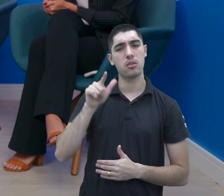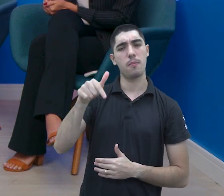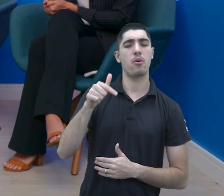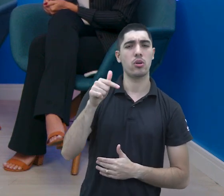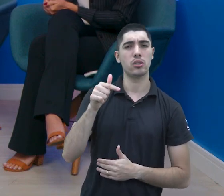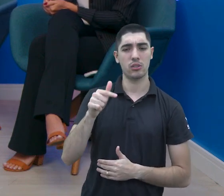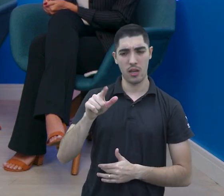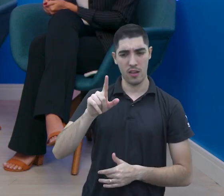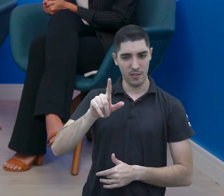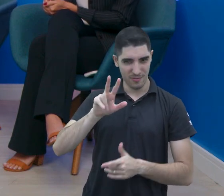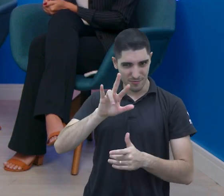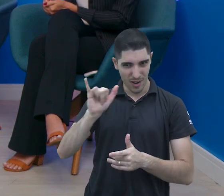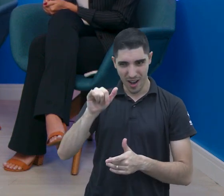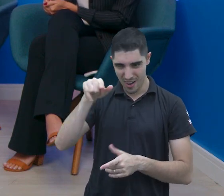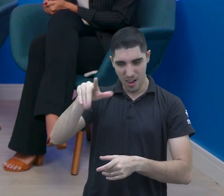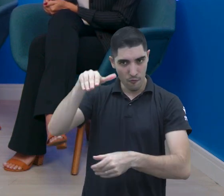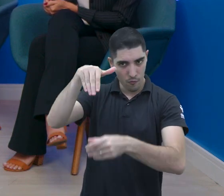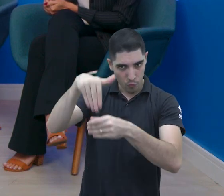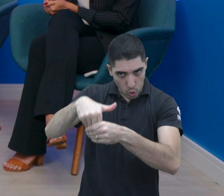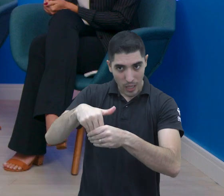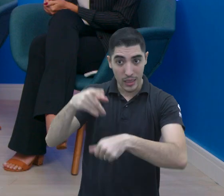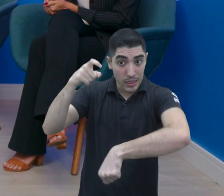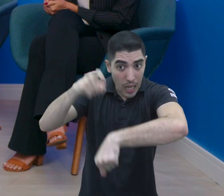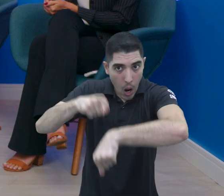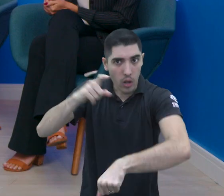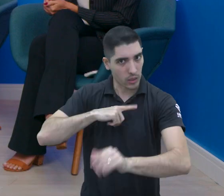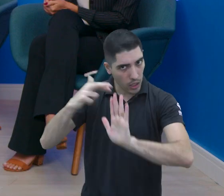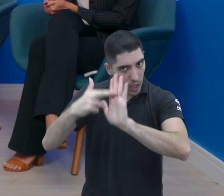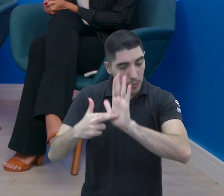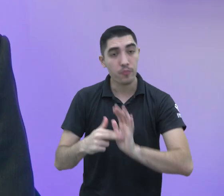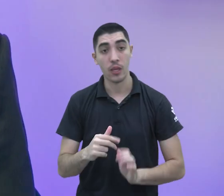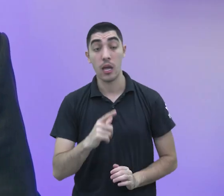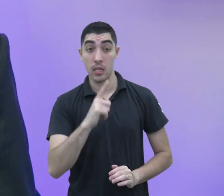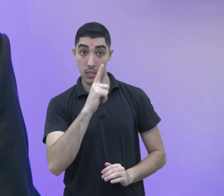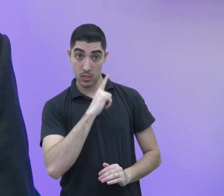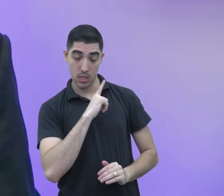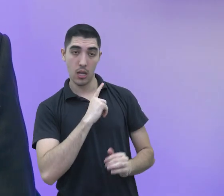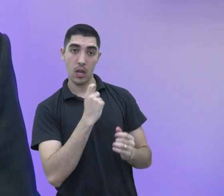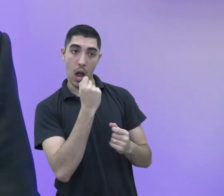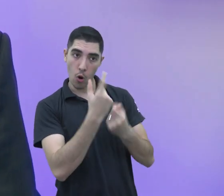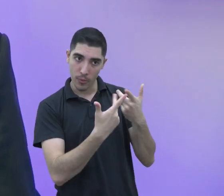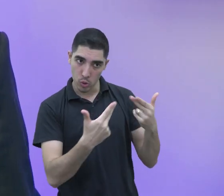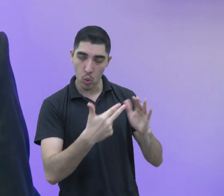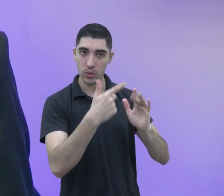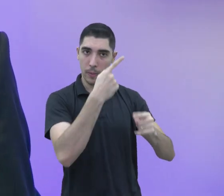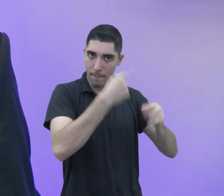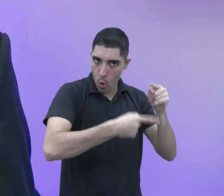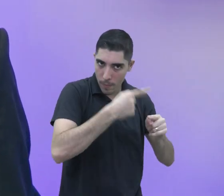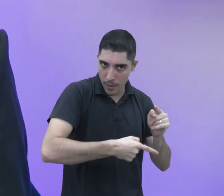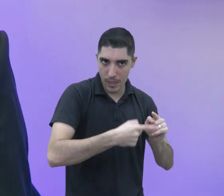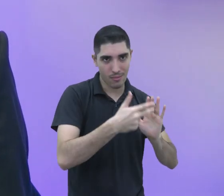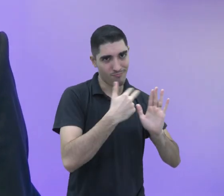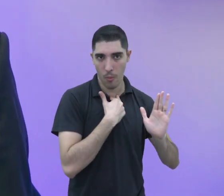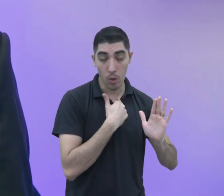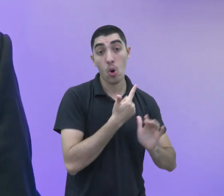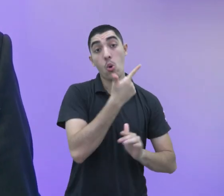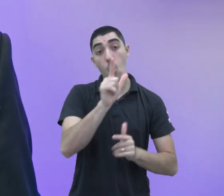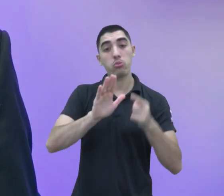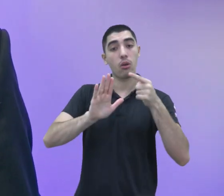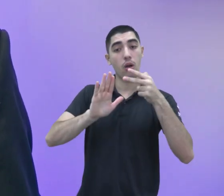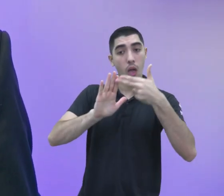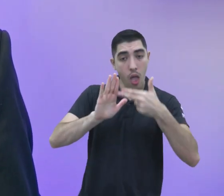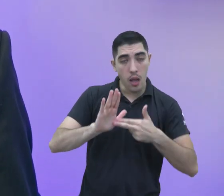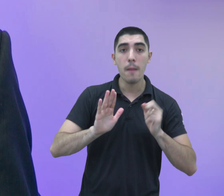ali no lugar onde vai votar, também tem algumas regras em especial. Existem a proibição, existem também as permissões. O que pode,